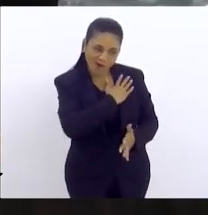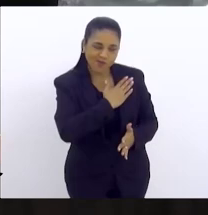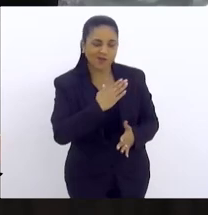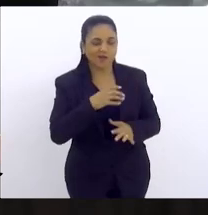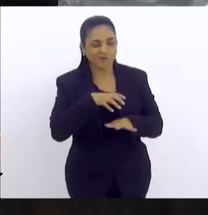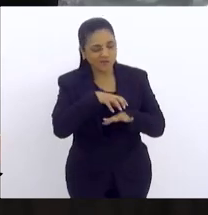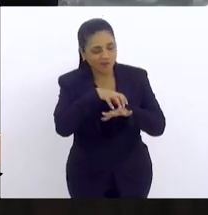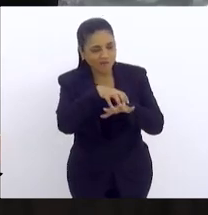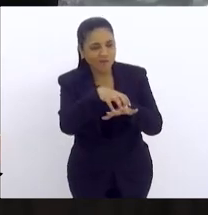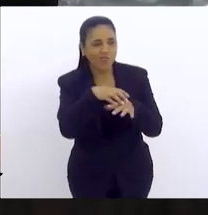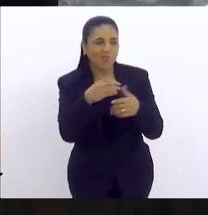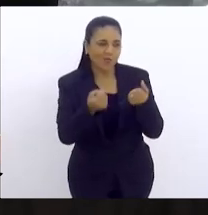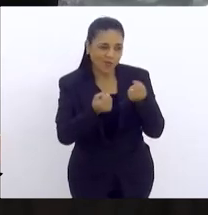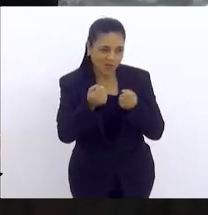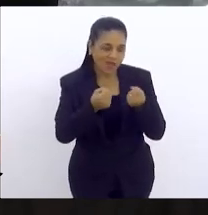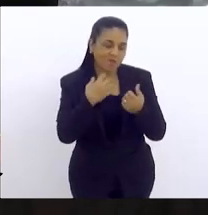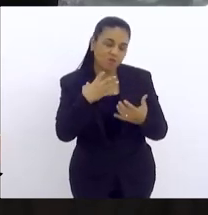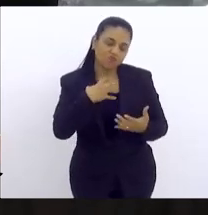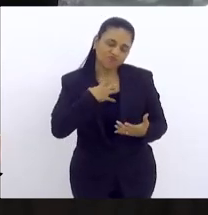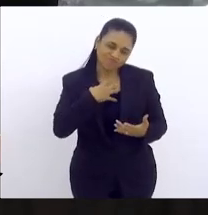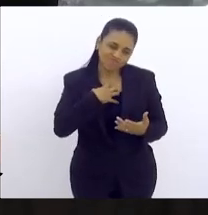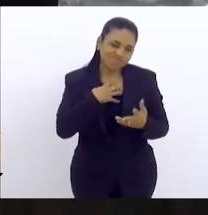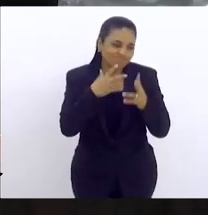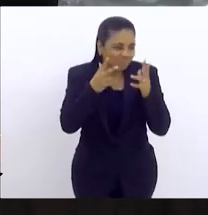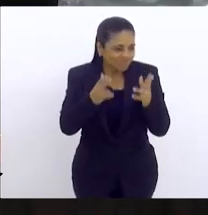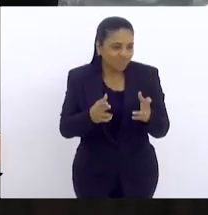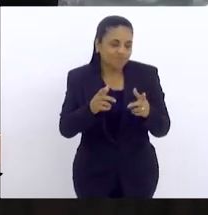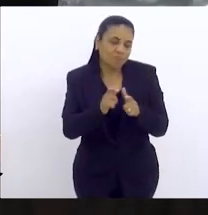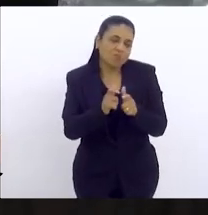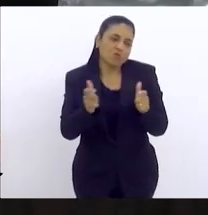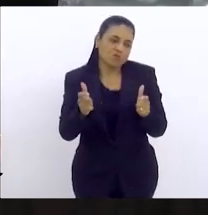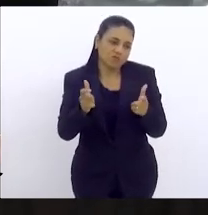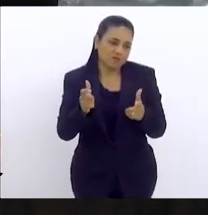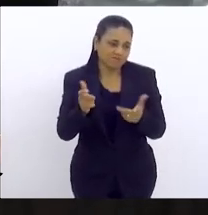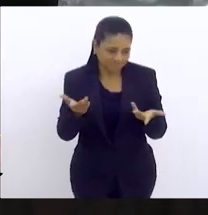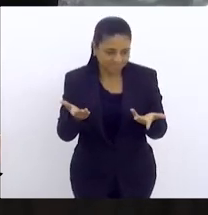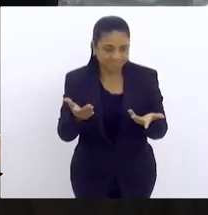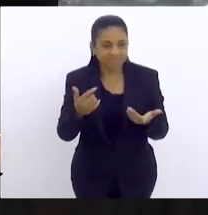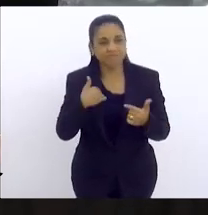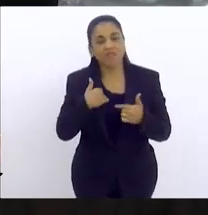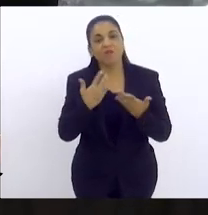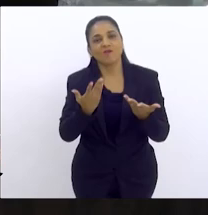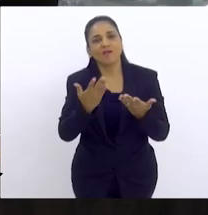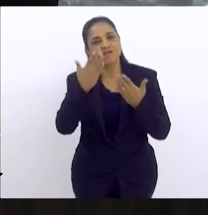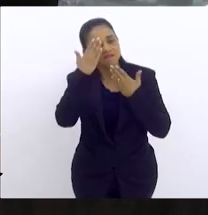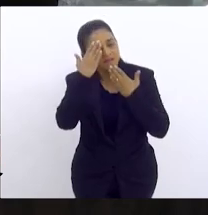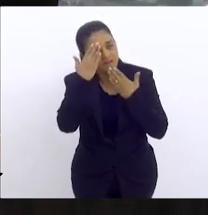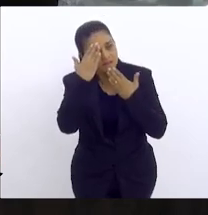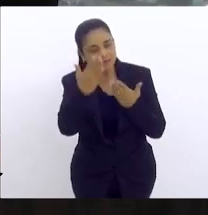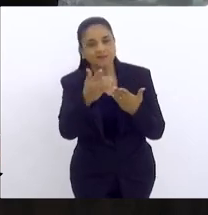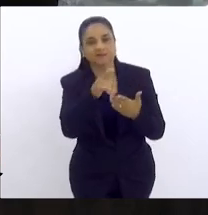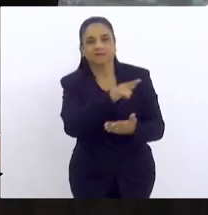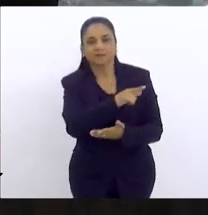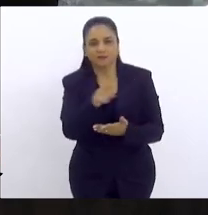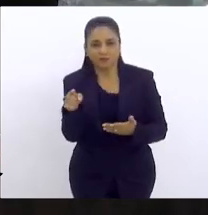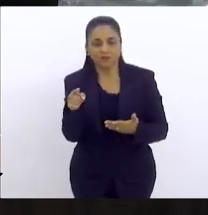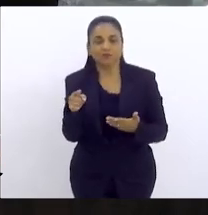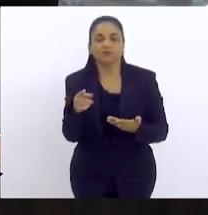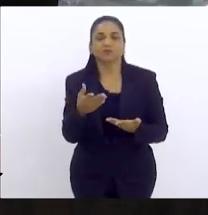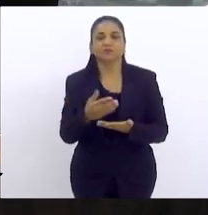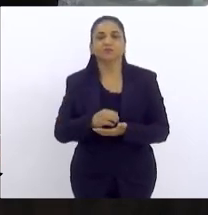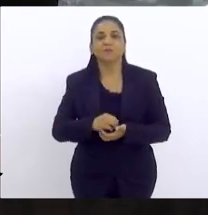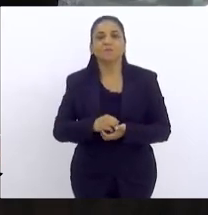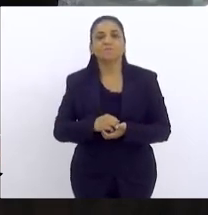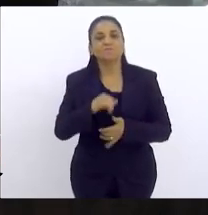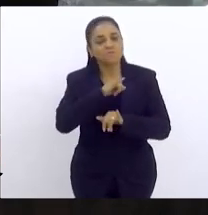mas é meu sentimento é o sentimento da maioria mas fora isso eu quero estar na minha gratidão a todos os senhores